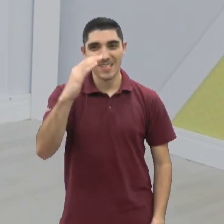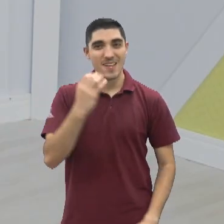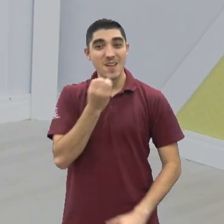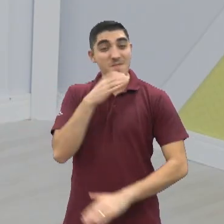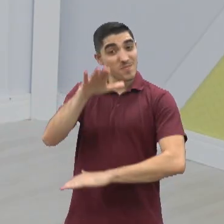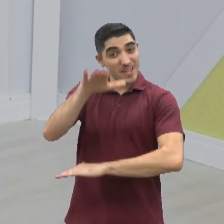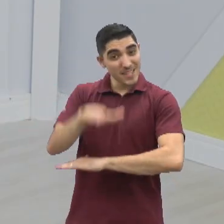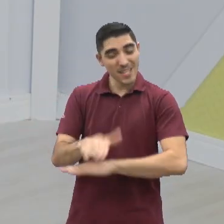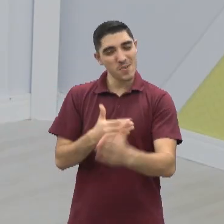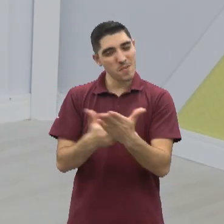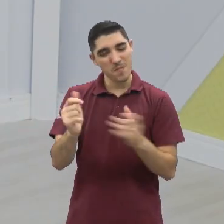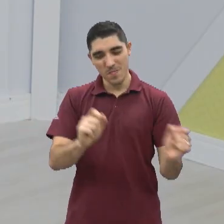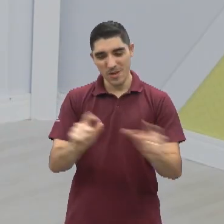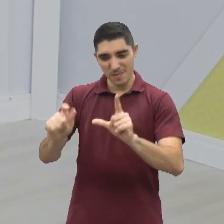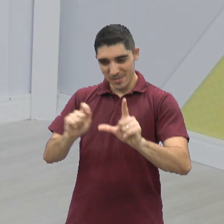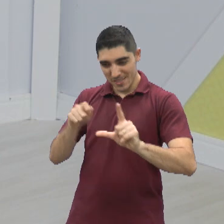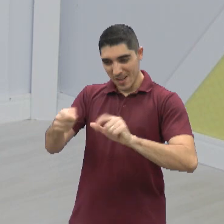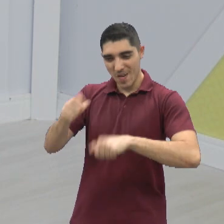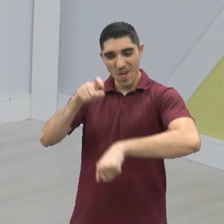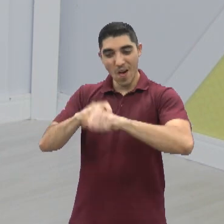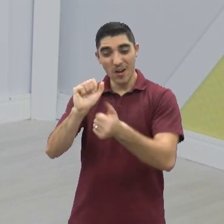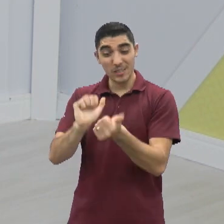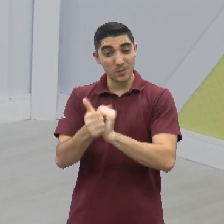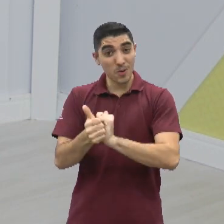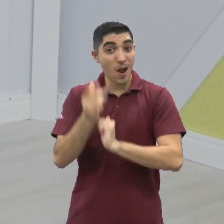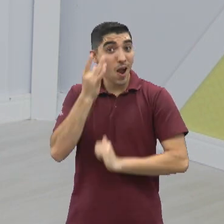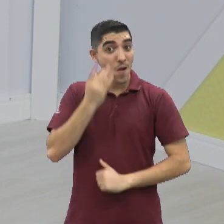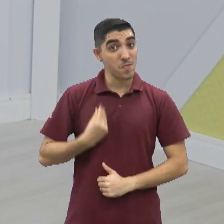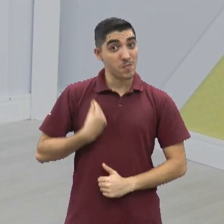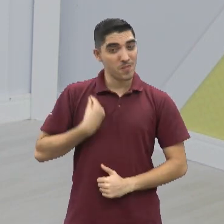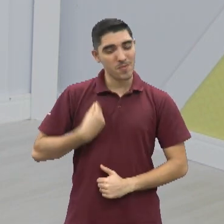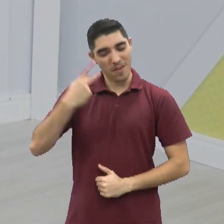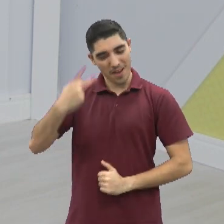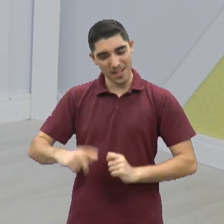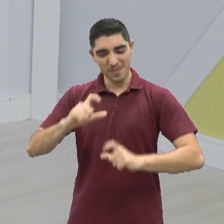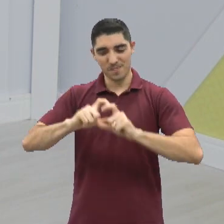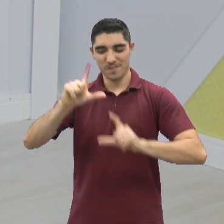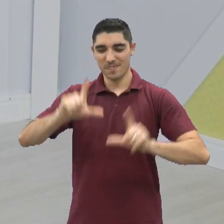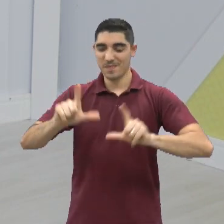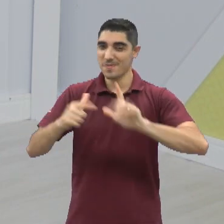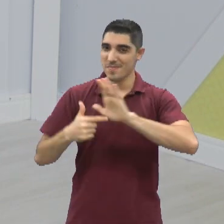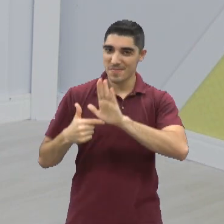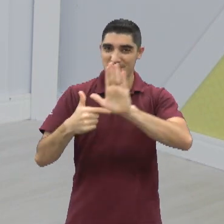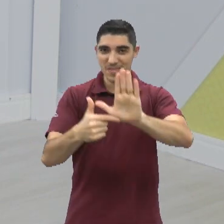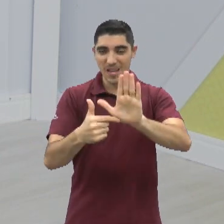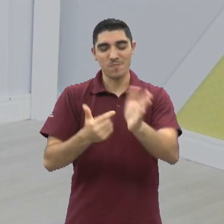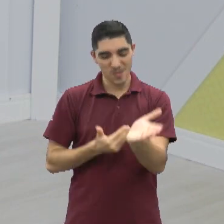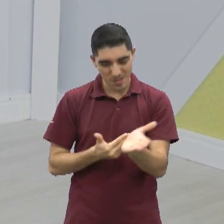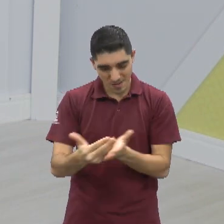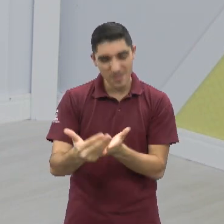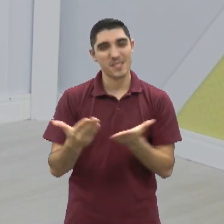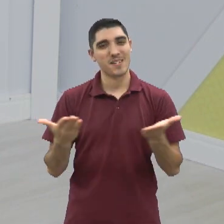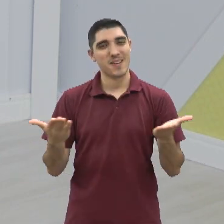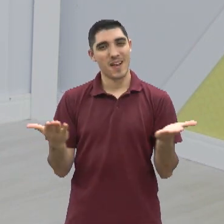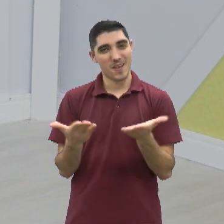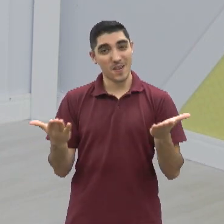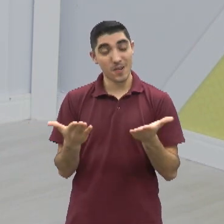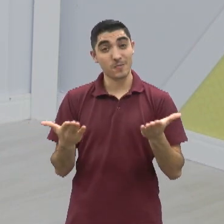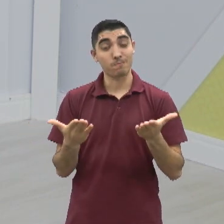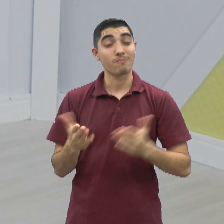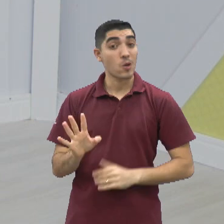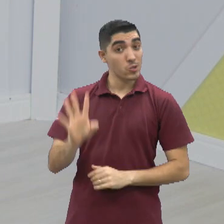tarde para você. Está começando ao vivaço o programa Hora do Esporte aqui na tela da TV Câmara de São José dos Campos. Estamos chegando